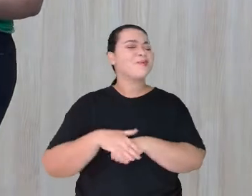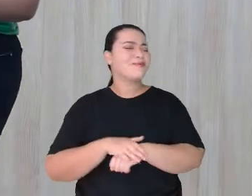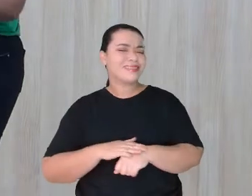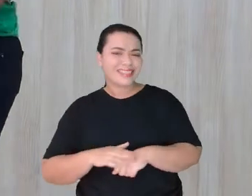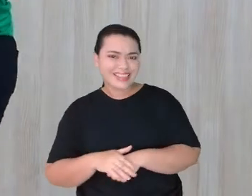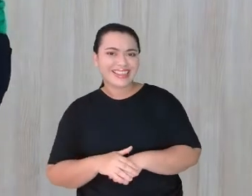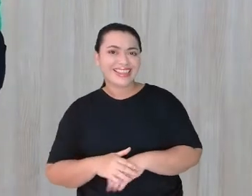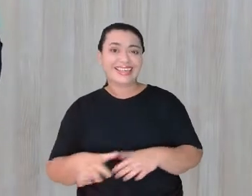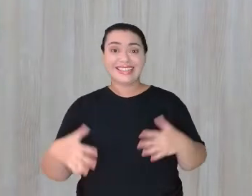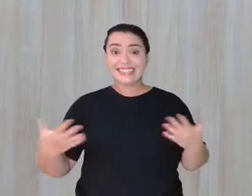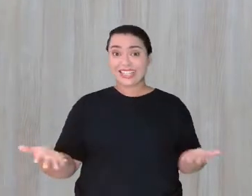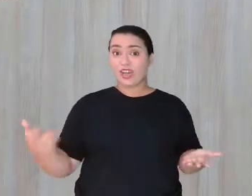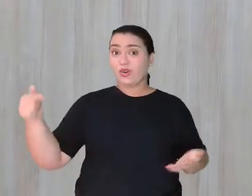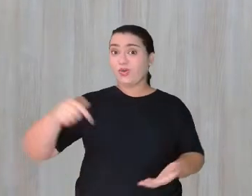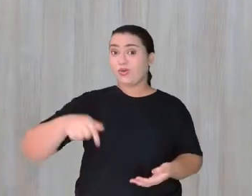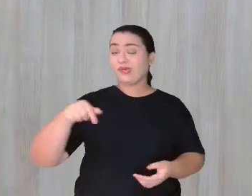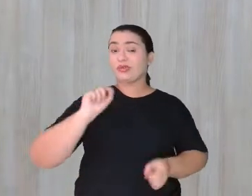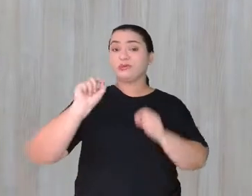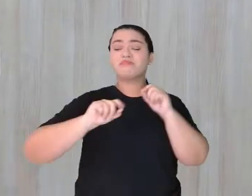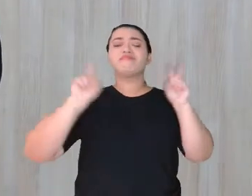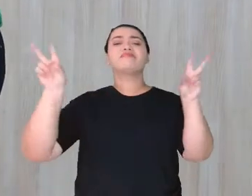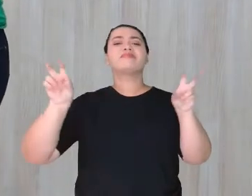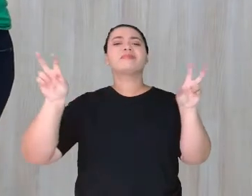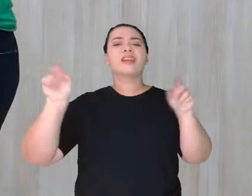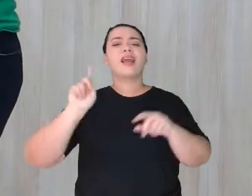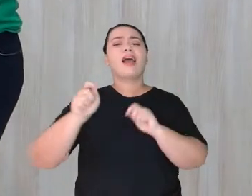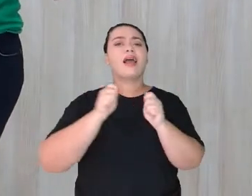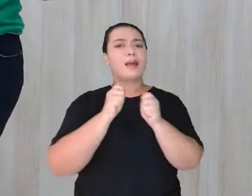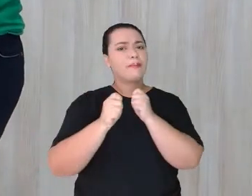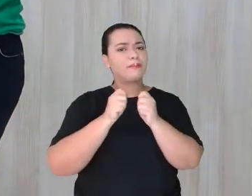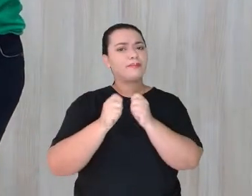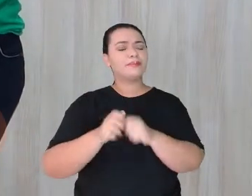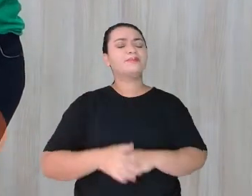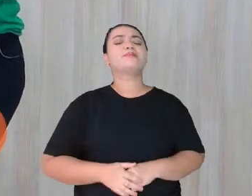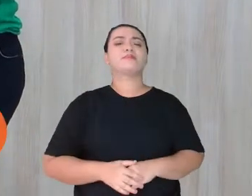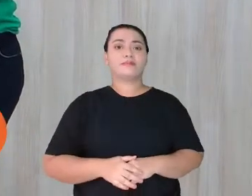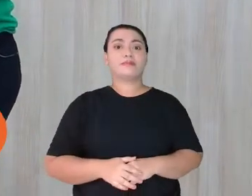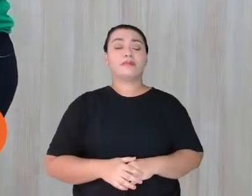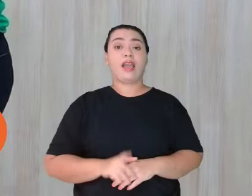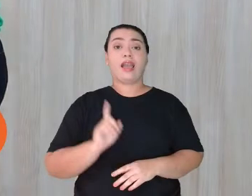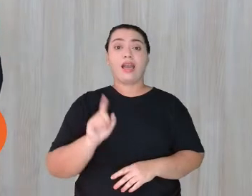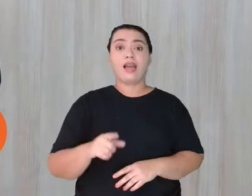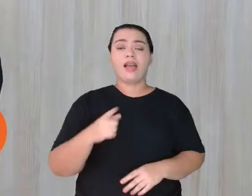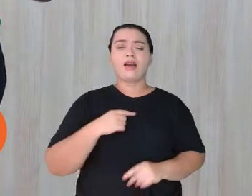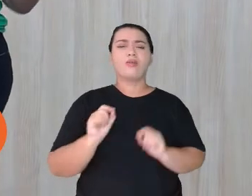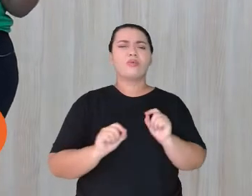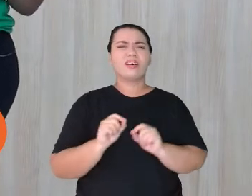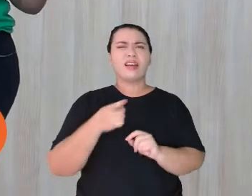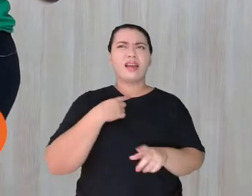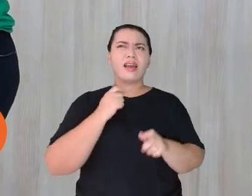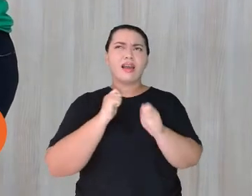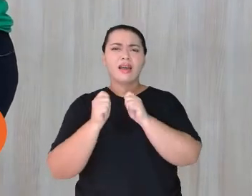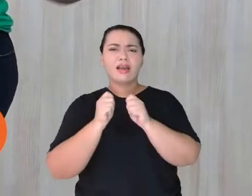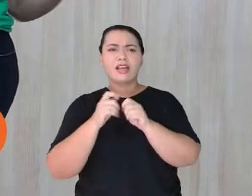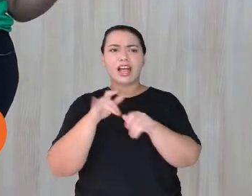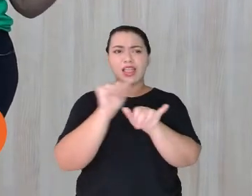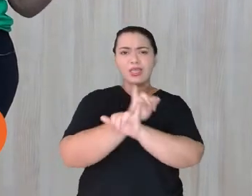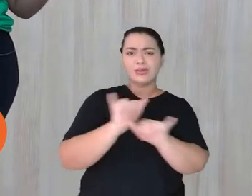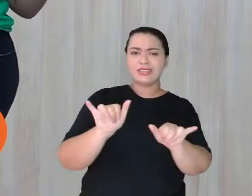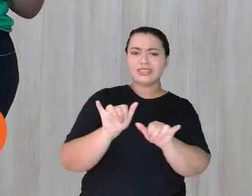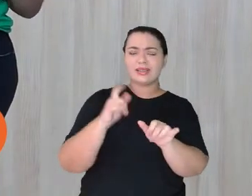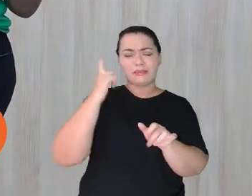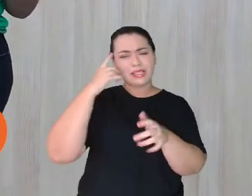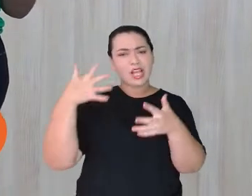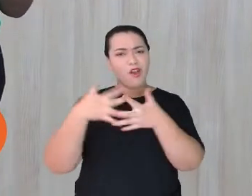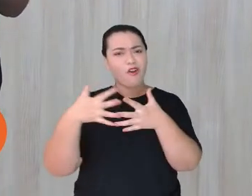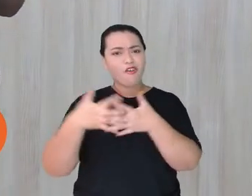ideia. Então, vamos lá. Hoje a aula é sobre reportagem, que muita gente acaba confundindo com notícia, né? A